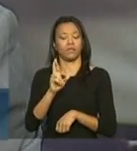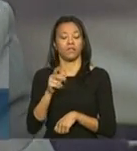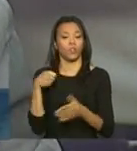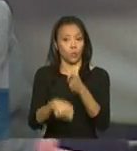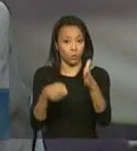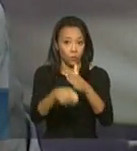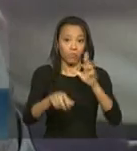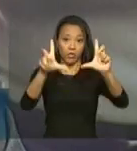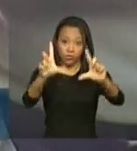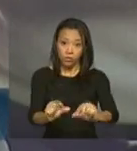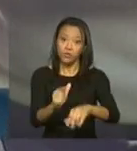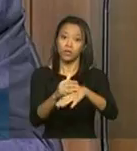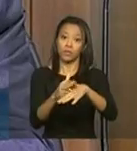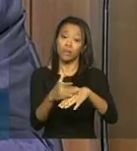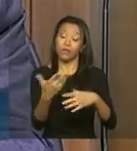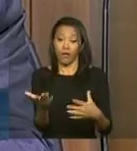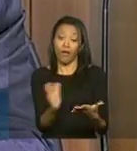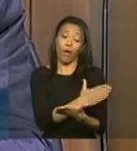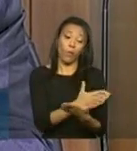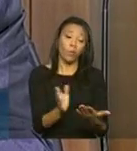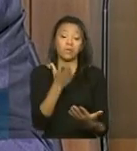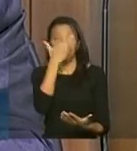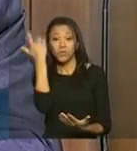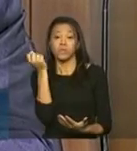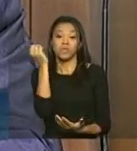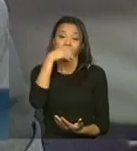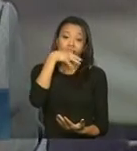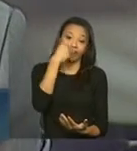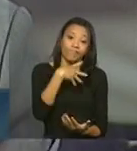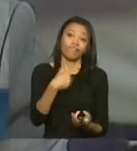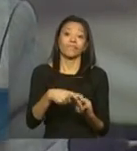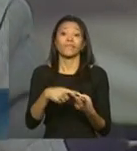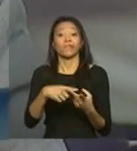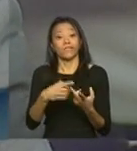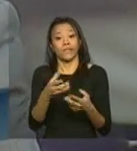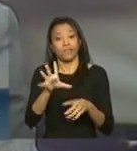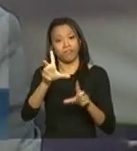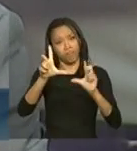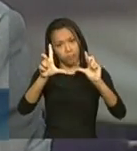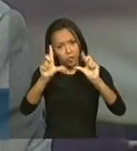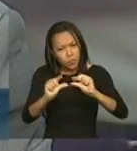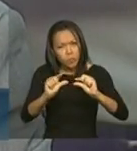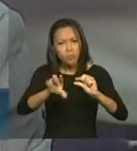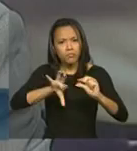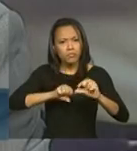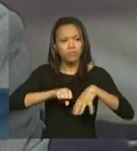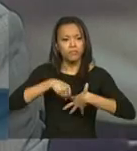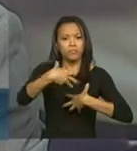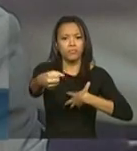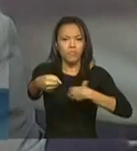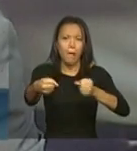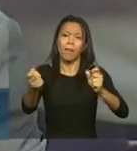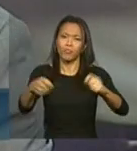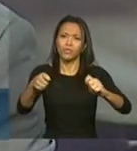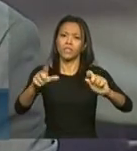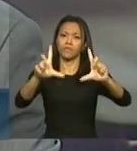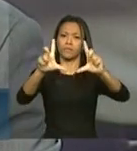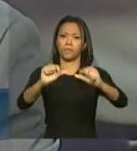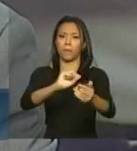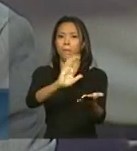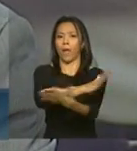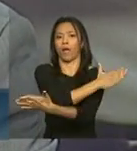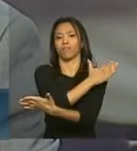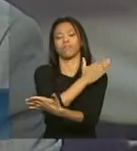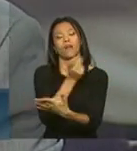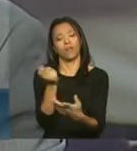considerada uma doença negligenciada, né, de baixa taxa de transmissão, mas que é possível ter avançar para a eliminação e nós